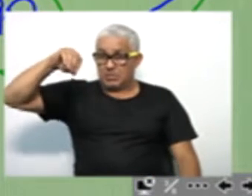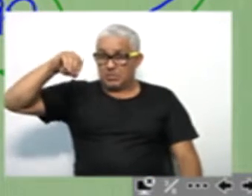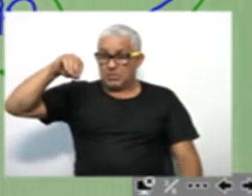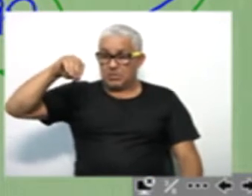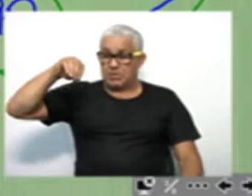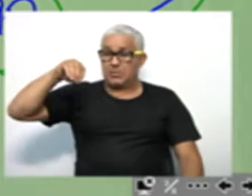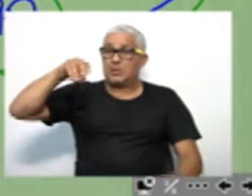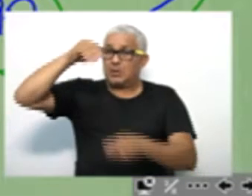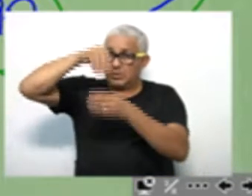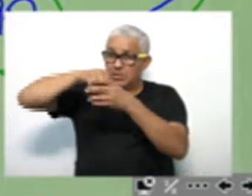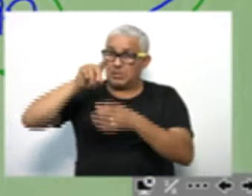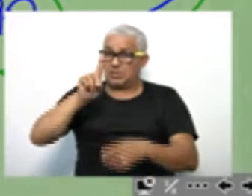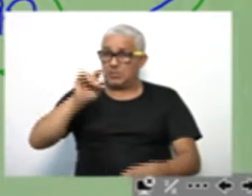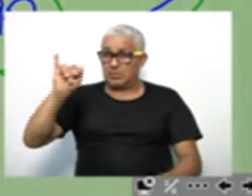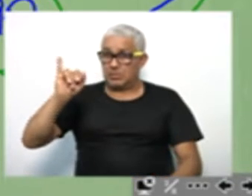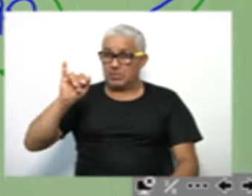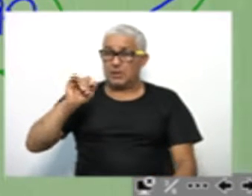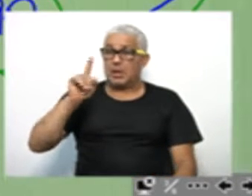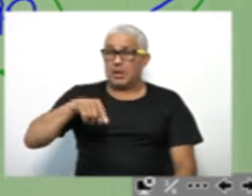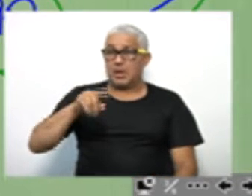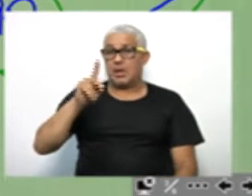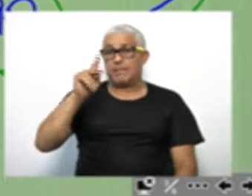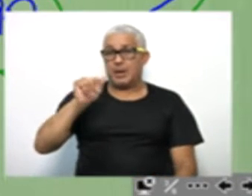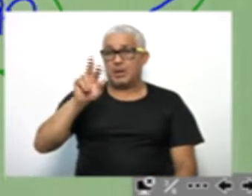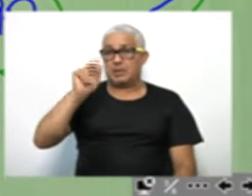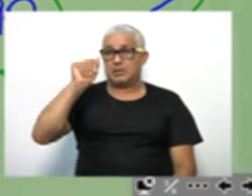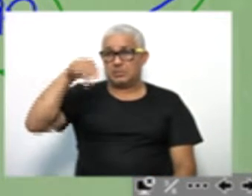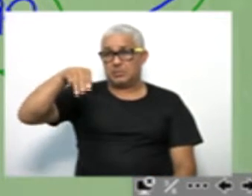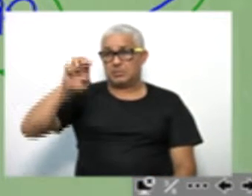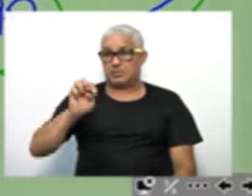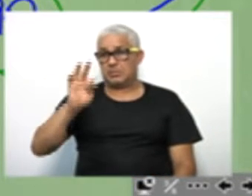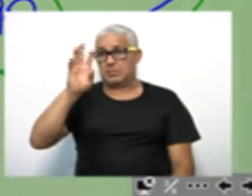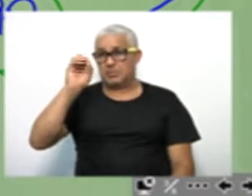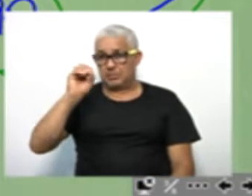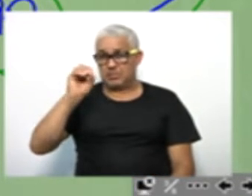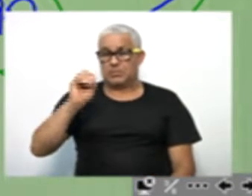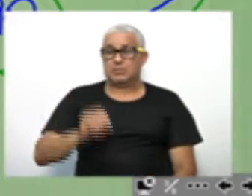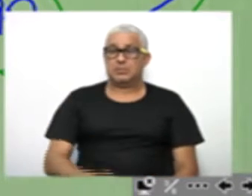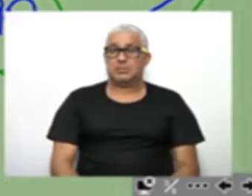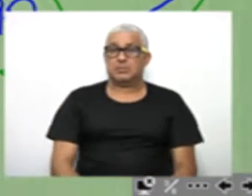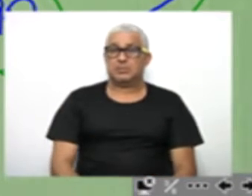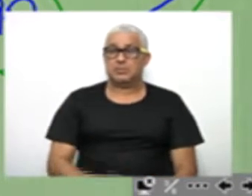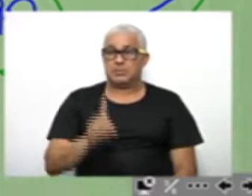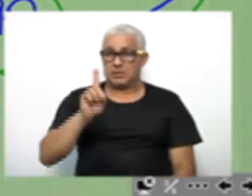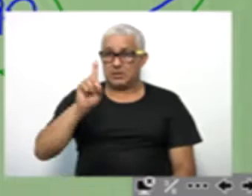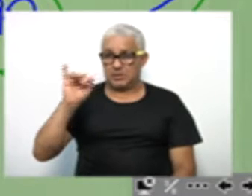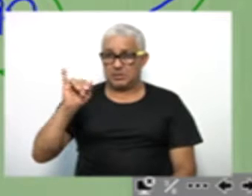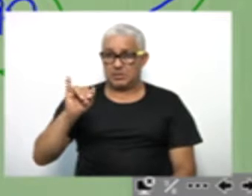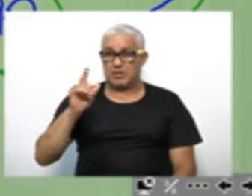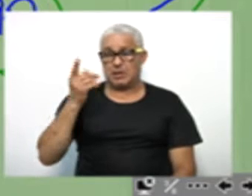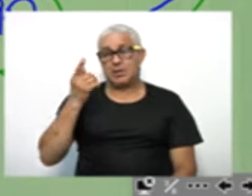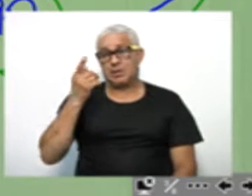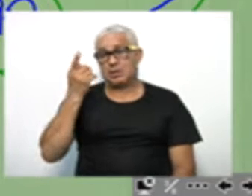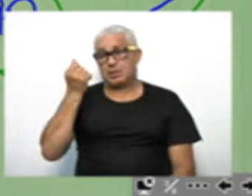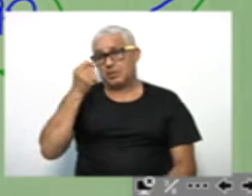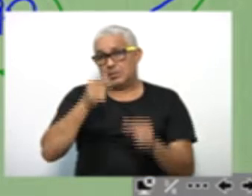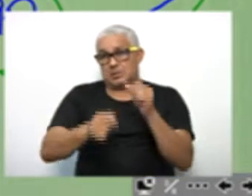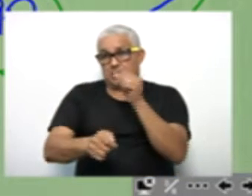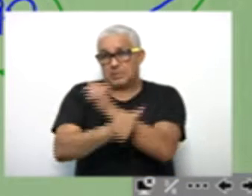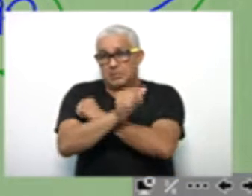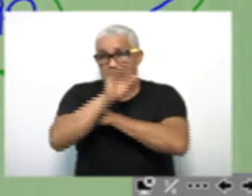o DI é o parâmetro, né? É como se fosse o fundo indexador em relação ao investimento que você está